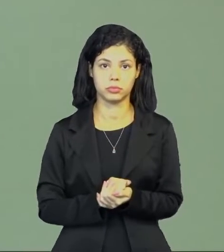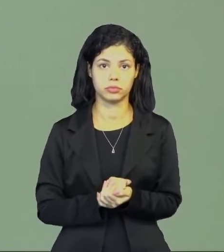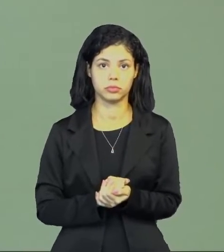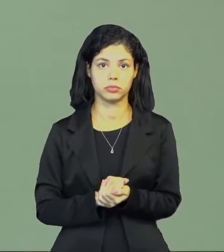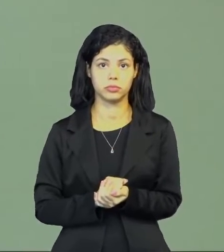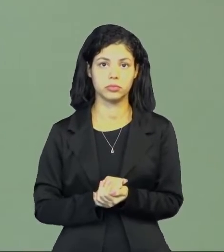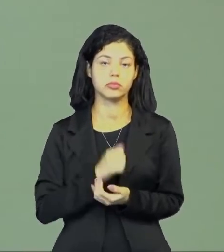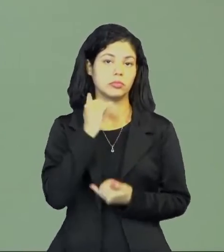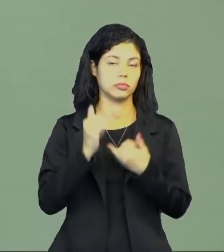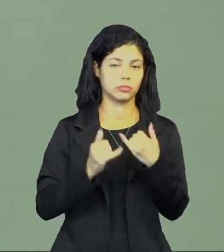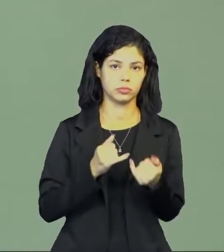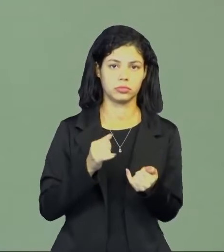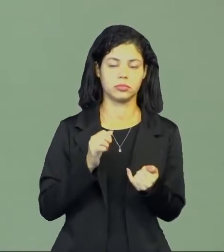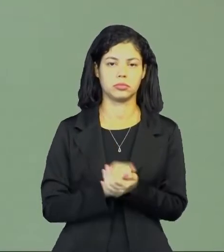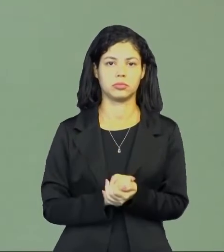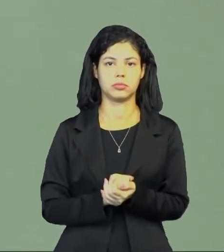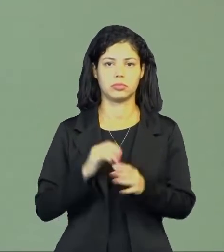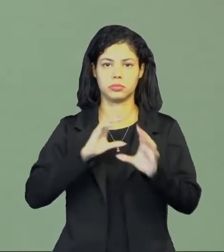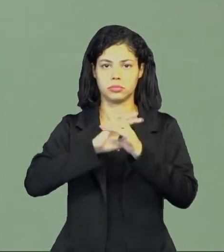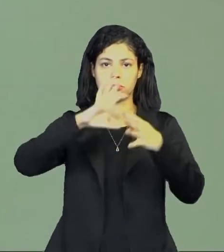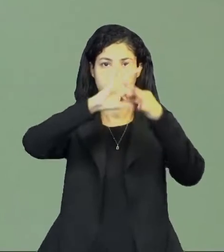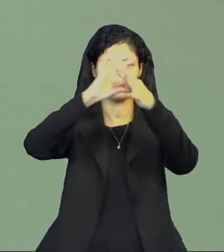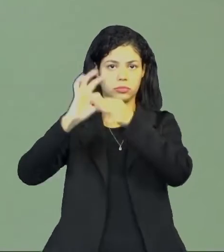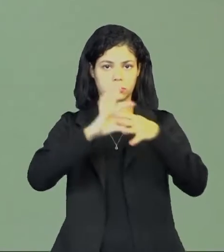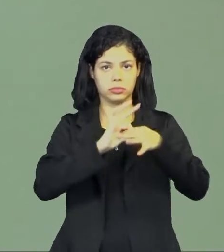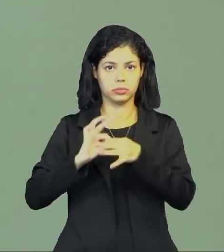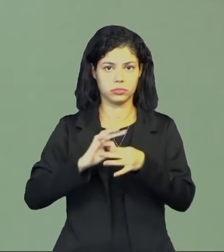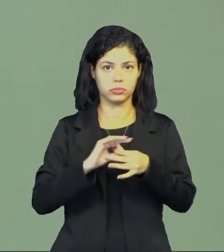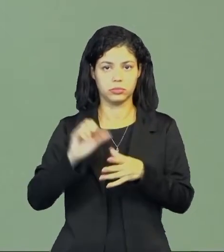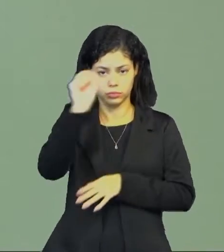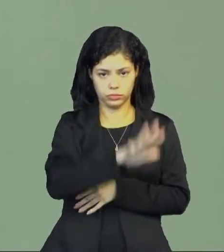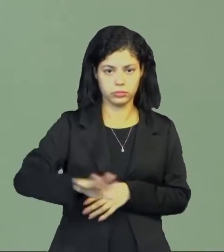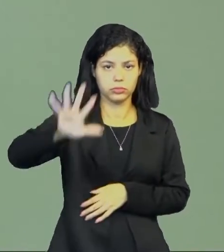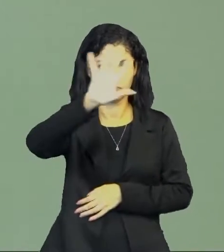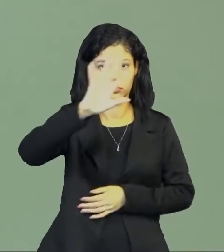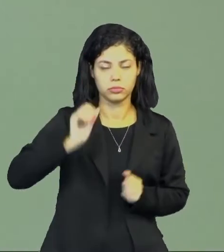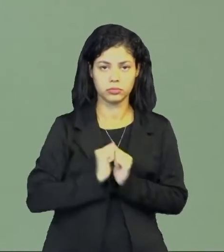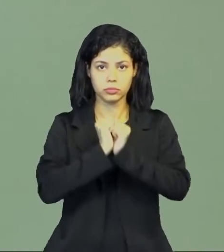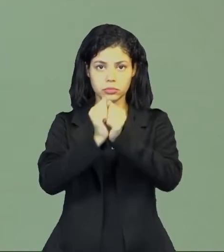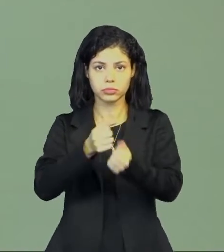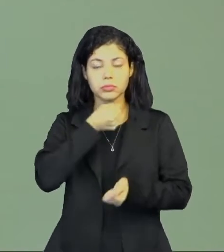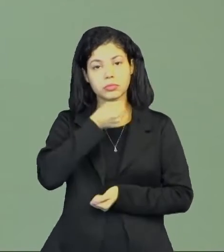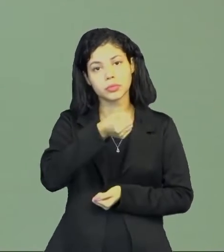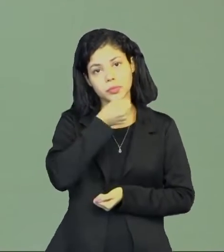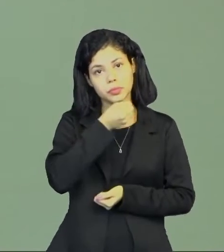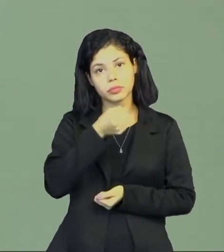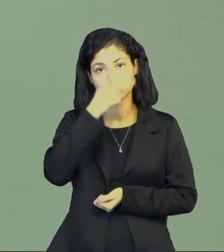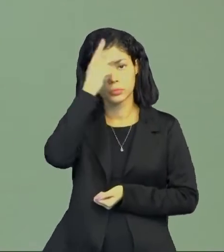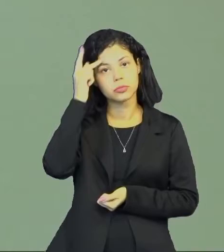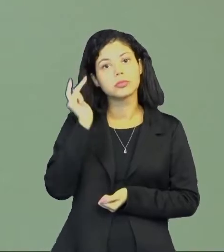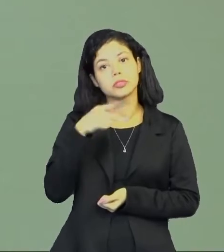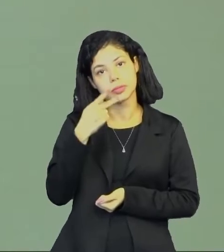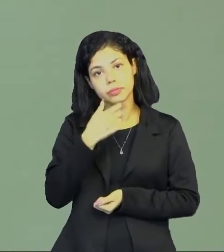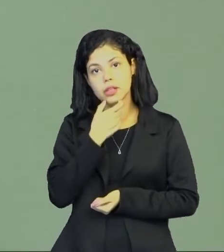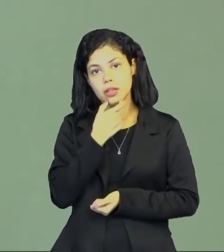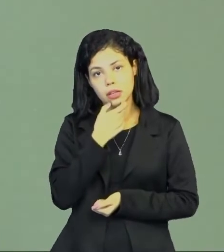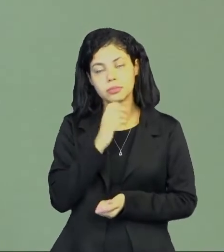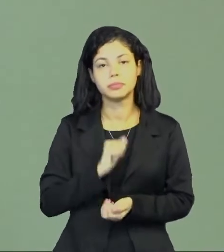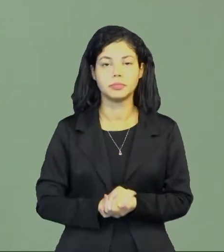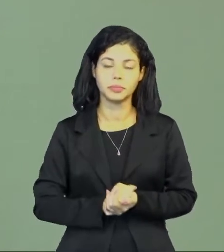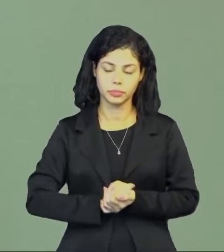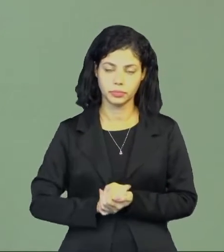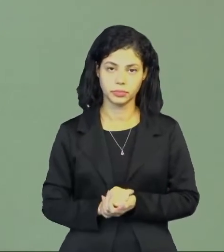nos Jogos Olímpicos e outras competições nacionais, que quando se vão fazer entrevistas, né, as pessoas fazem inglês. Então, os